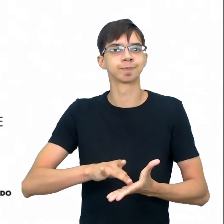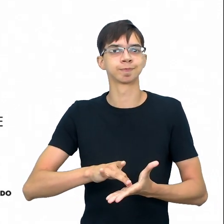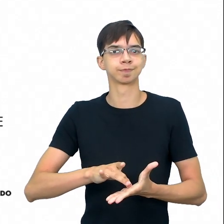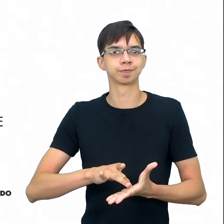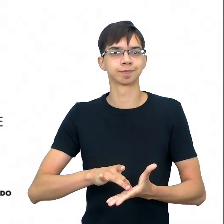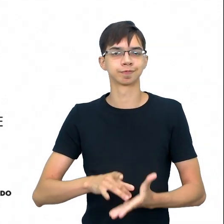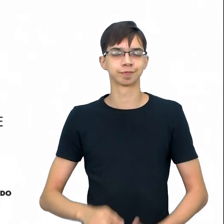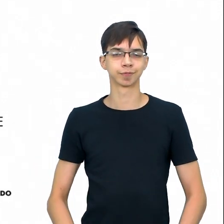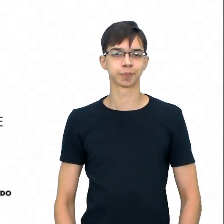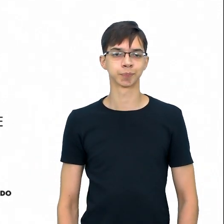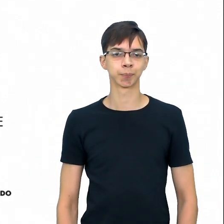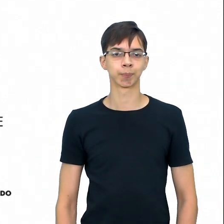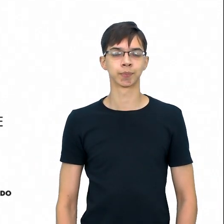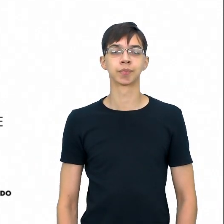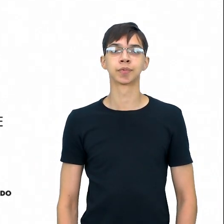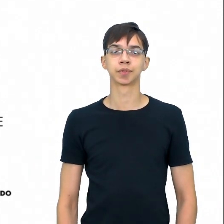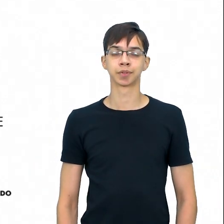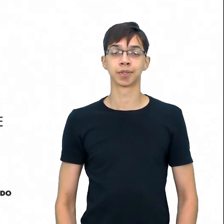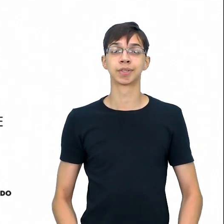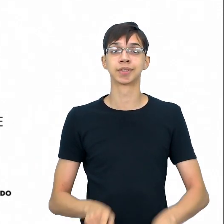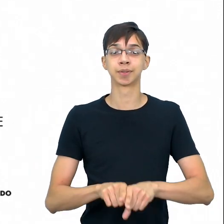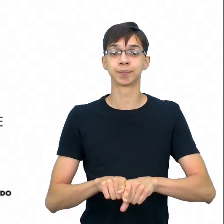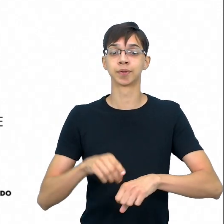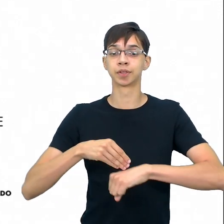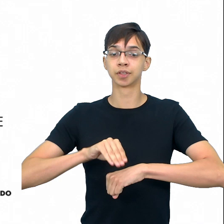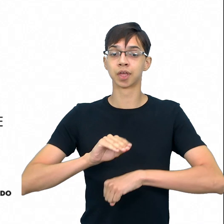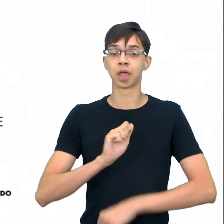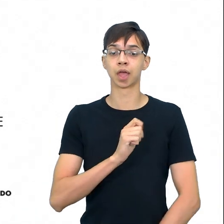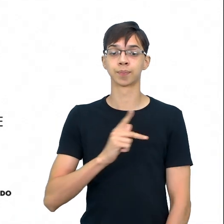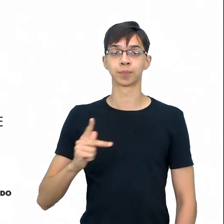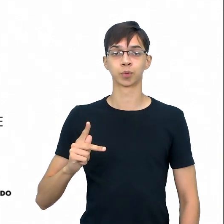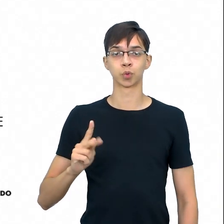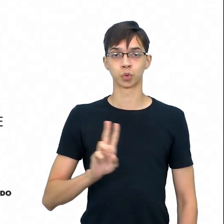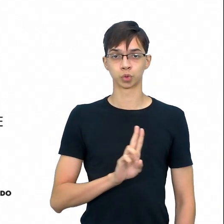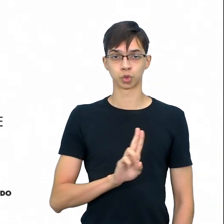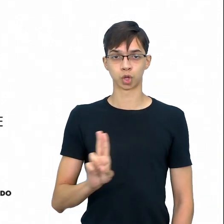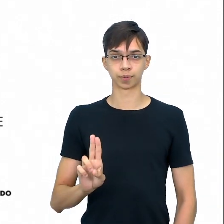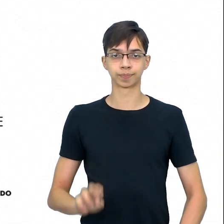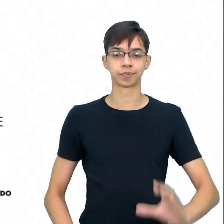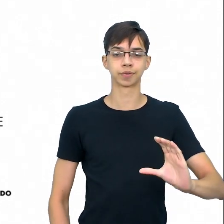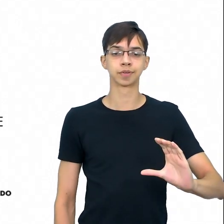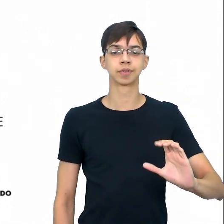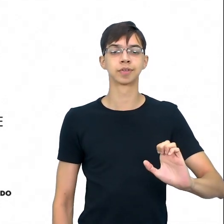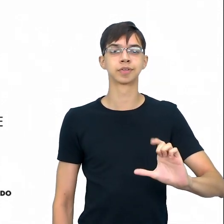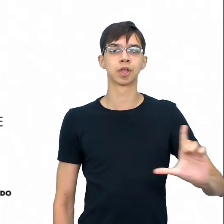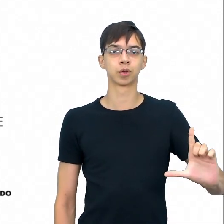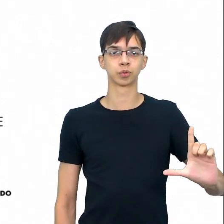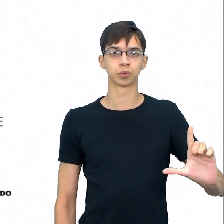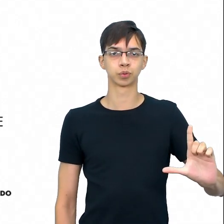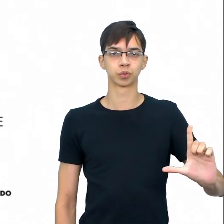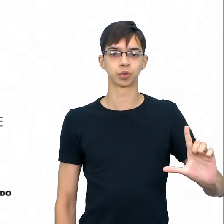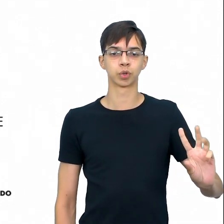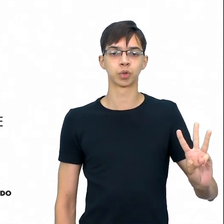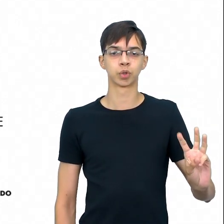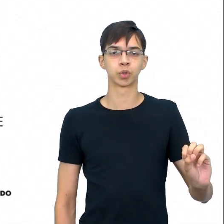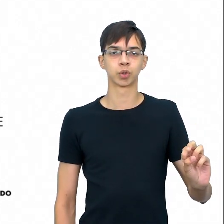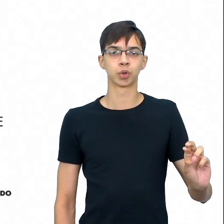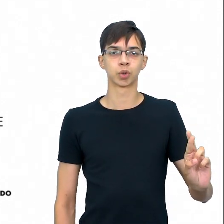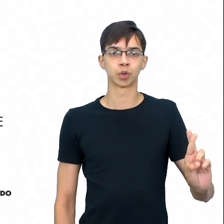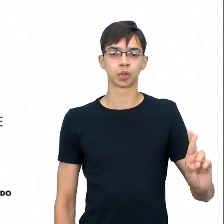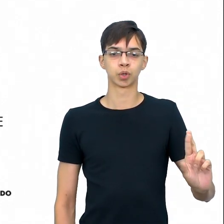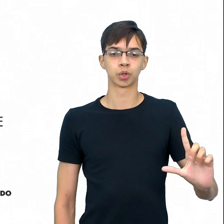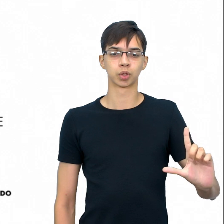também nós deixamos a sugestão do aplicativo CellWord, né? E por meio dele é possível explorar uma célula